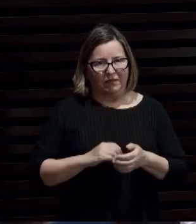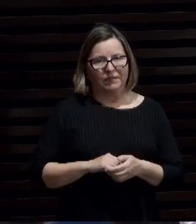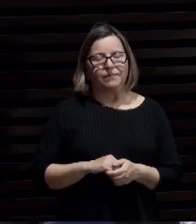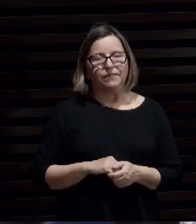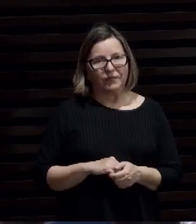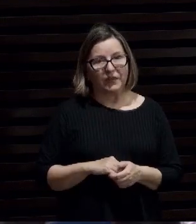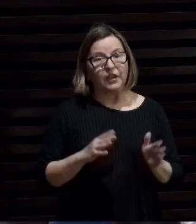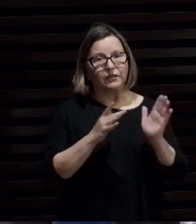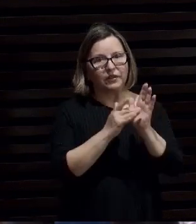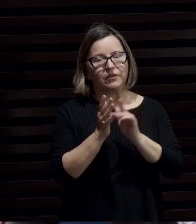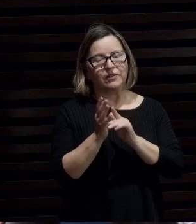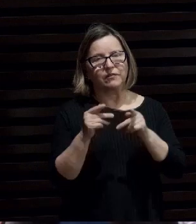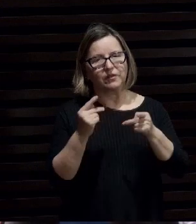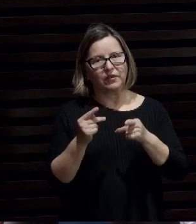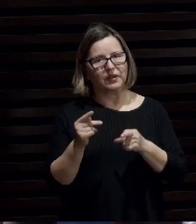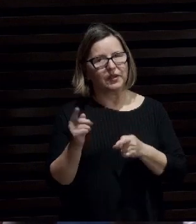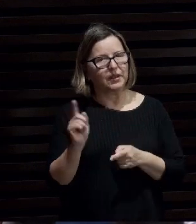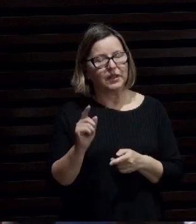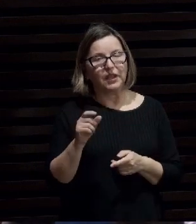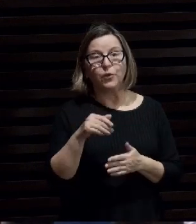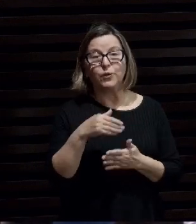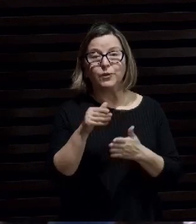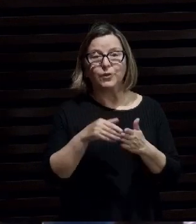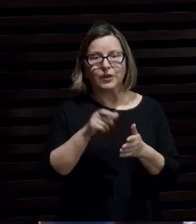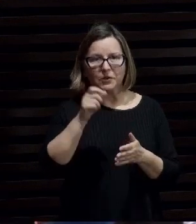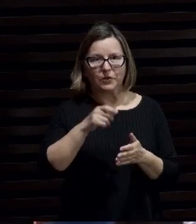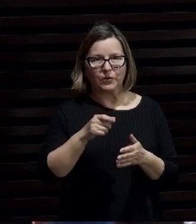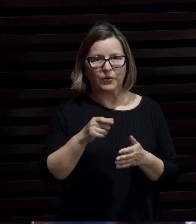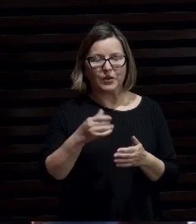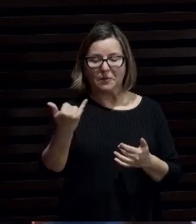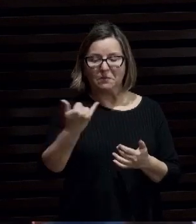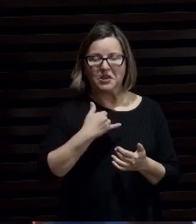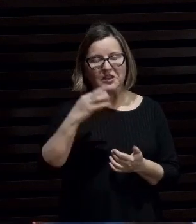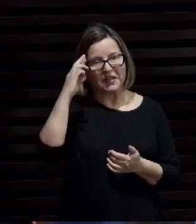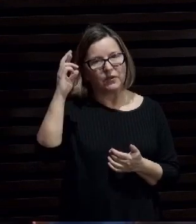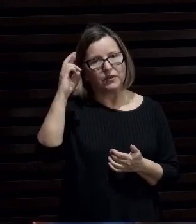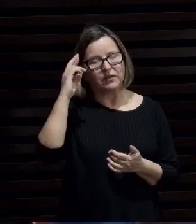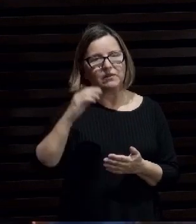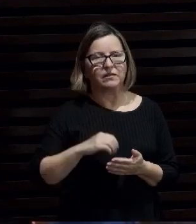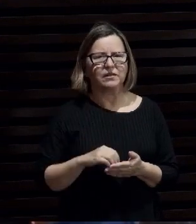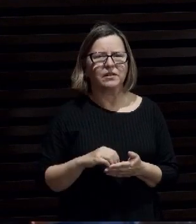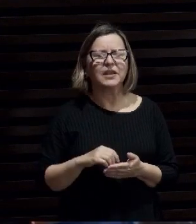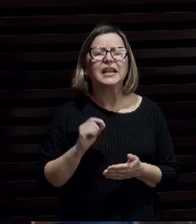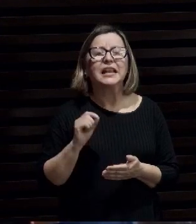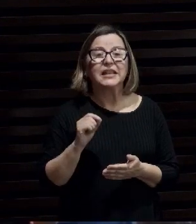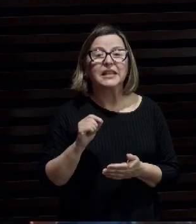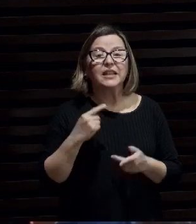Jesus está dizendo assim: nem todo aquele que me diz Senhor, Senhor. Quem que diz Senhor para Jesus? A